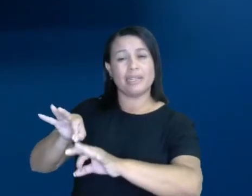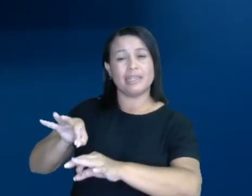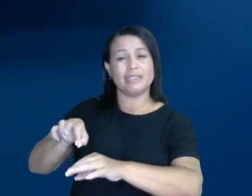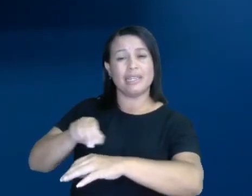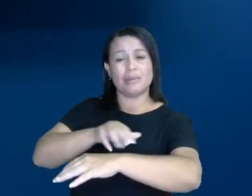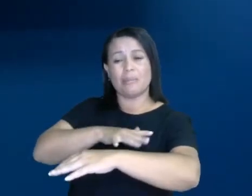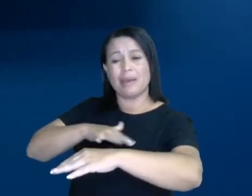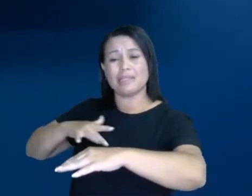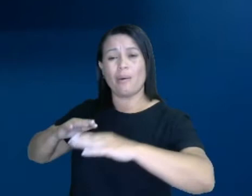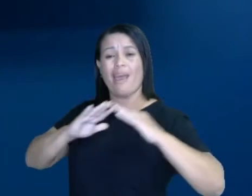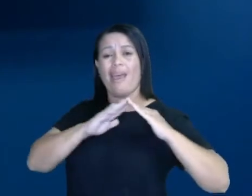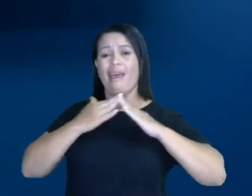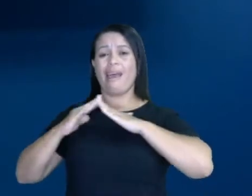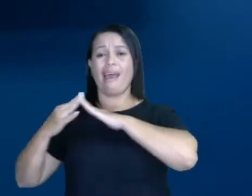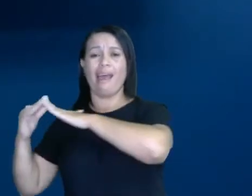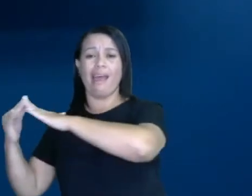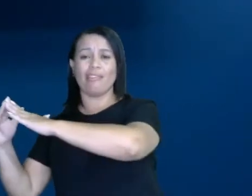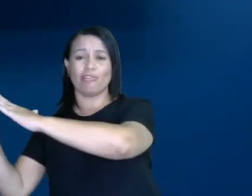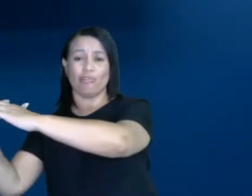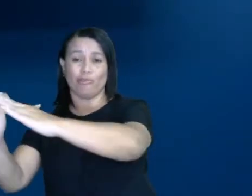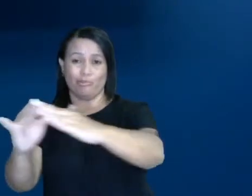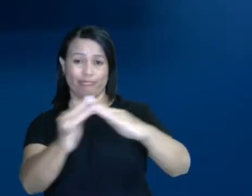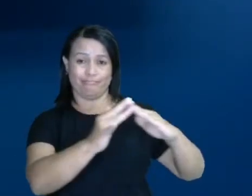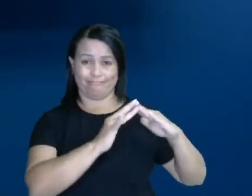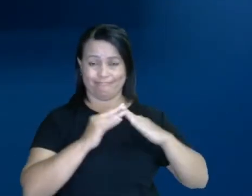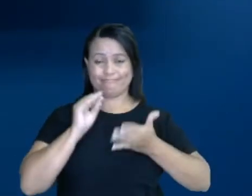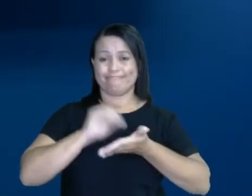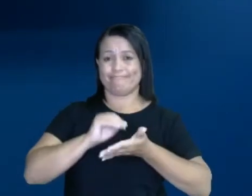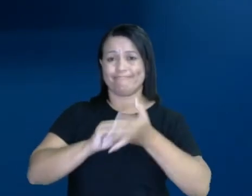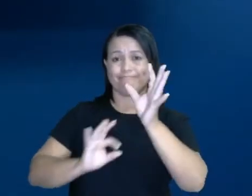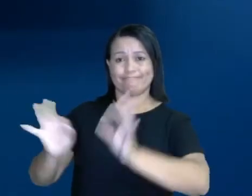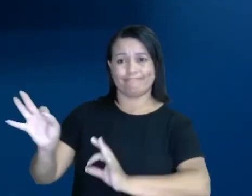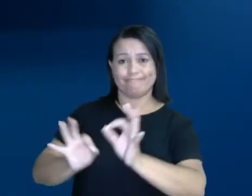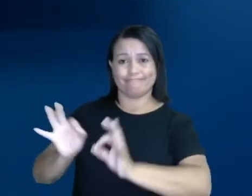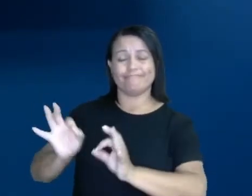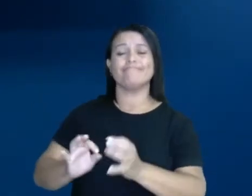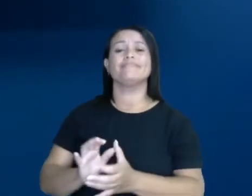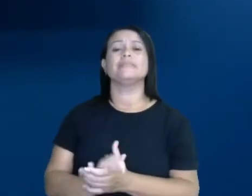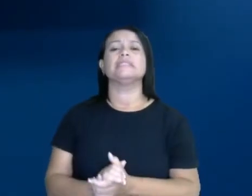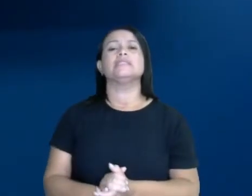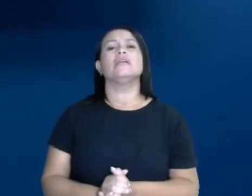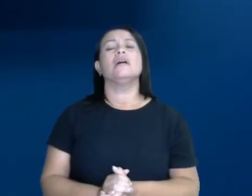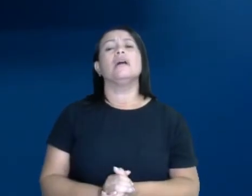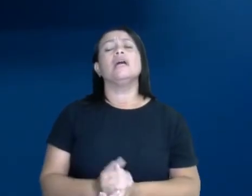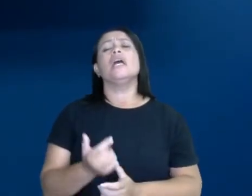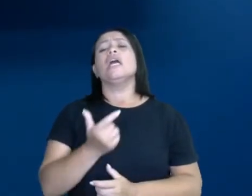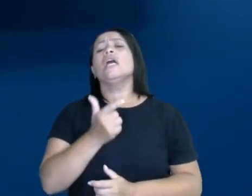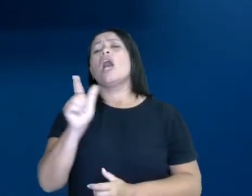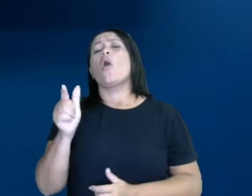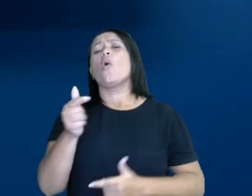aí escancarado a falta de planejamento, tá certo? E a outra cidade? A cidade que